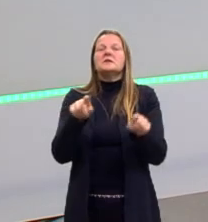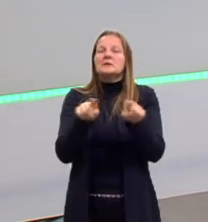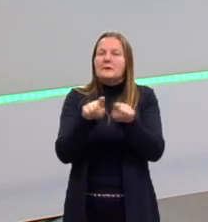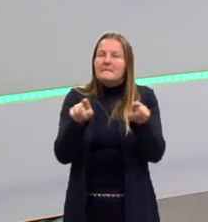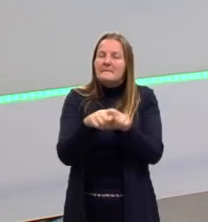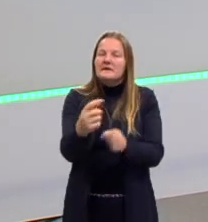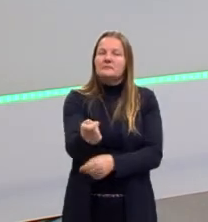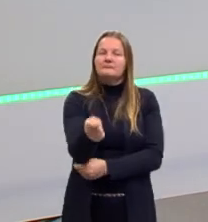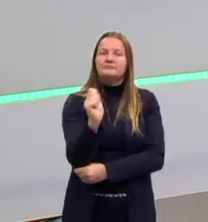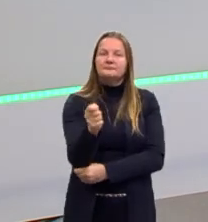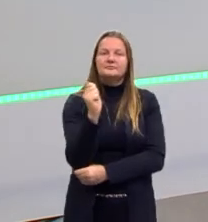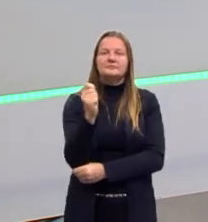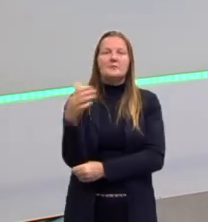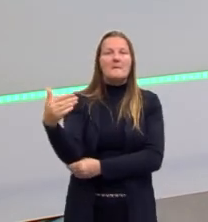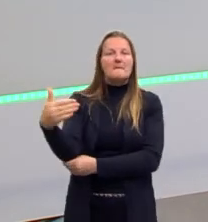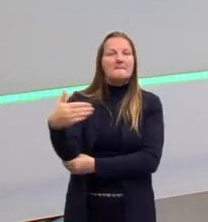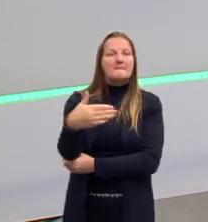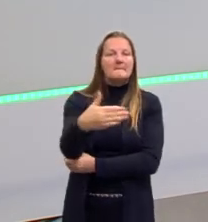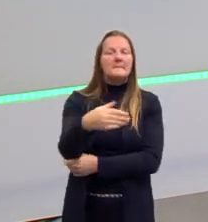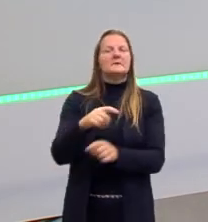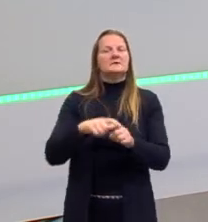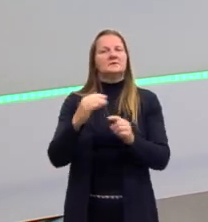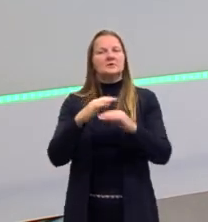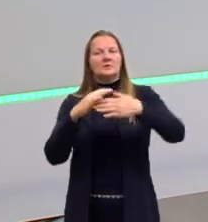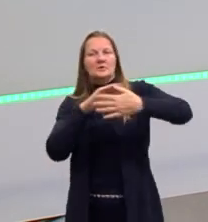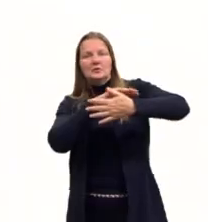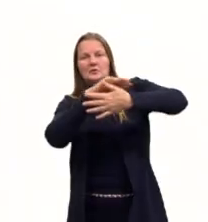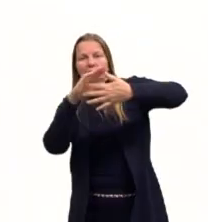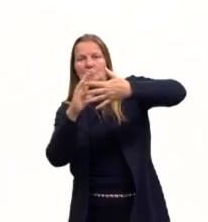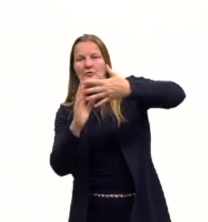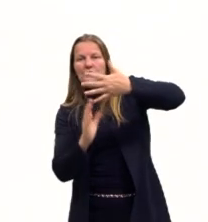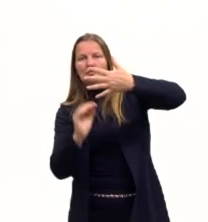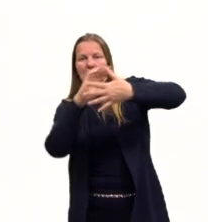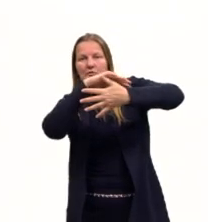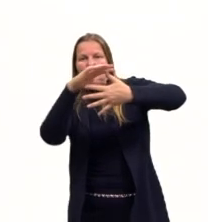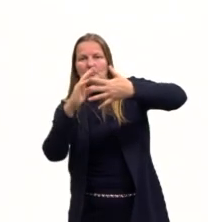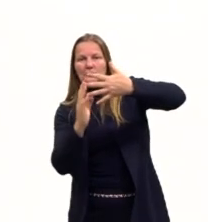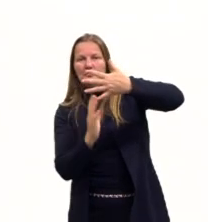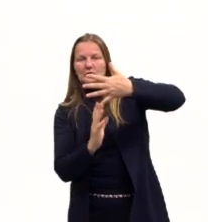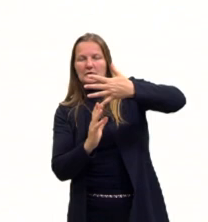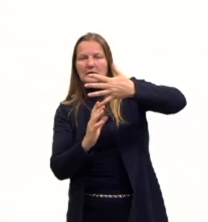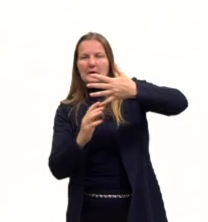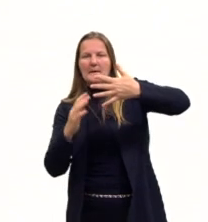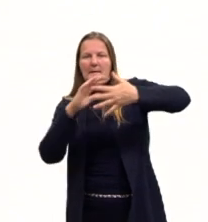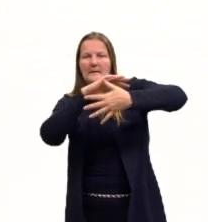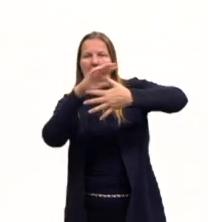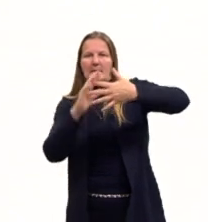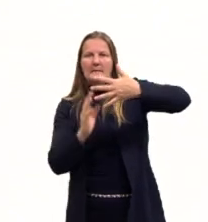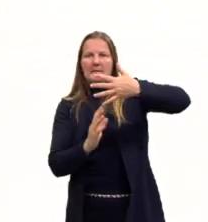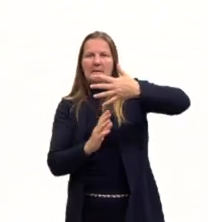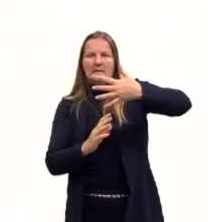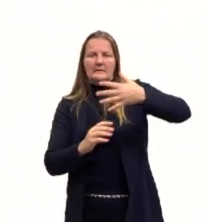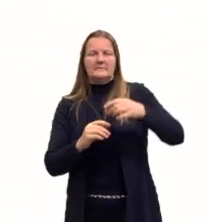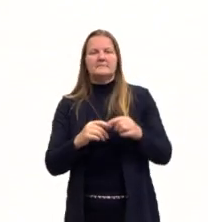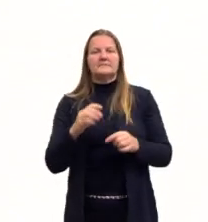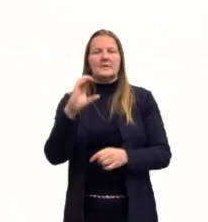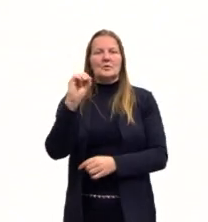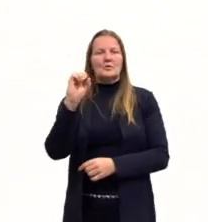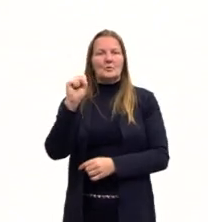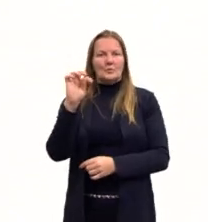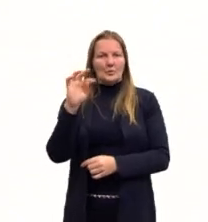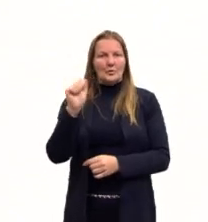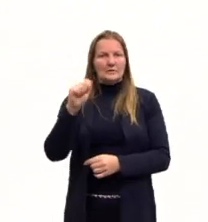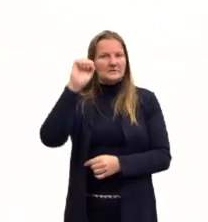forte né nessa nessa nessa na costa africana tá então fica com esse aqui ele tá